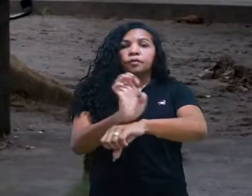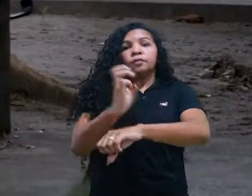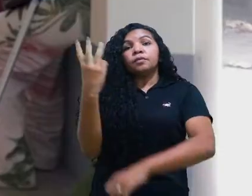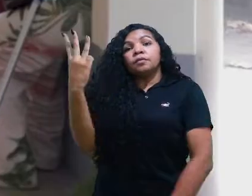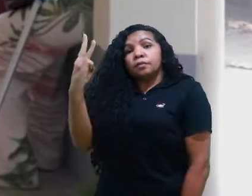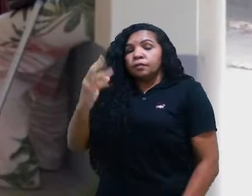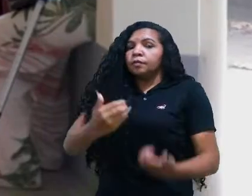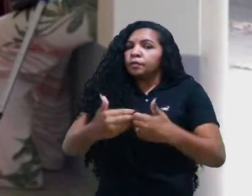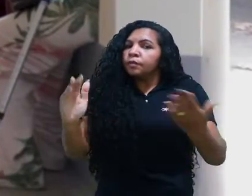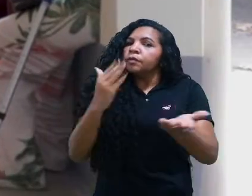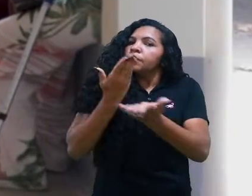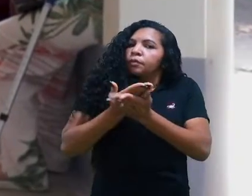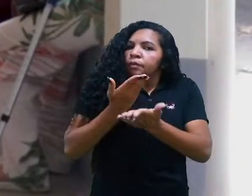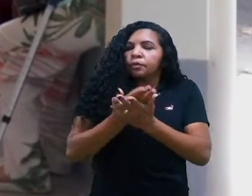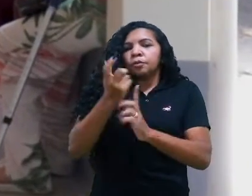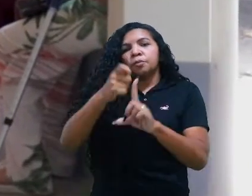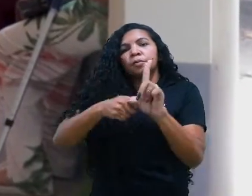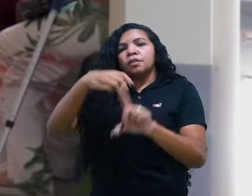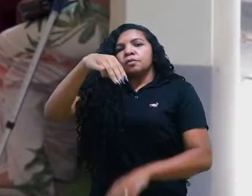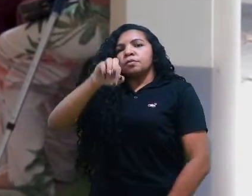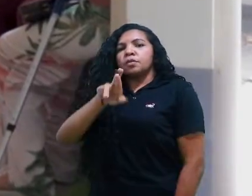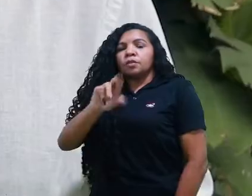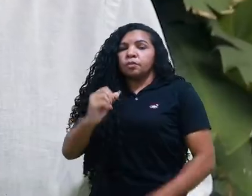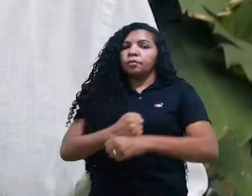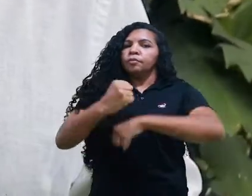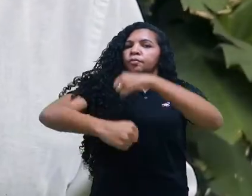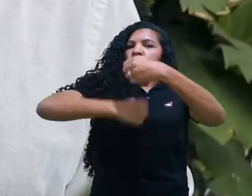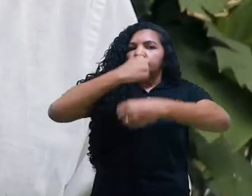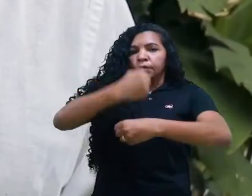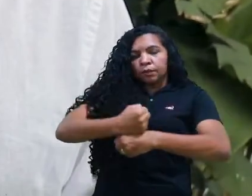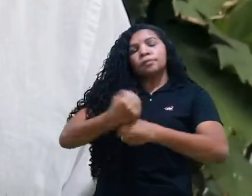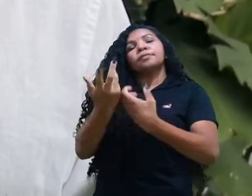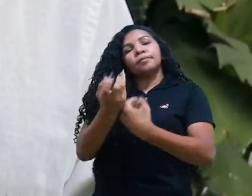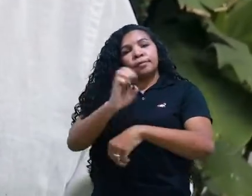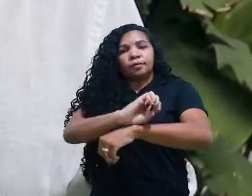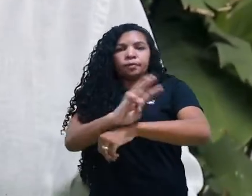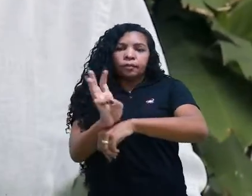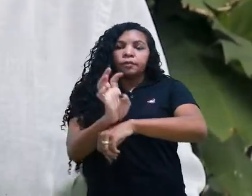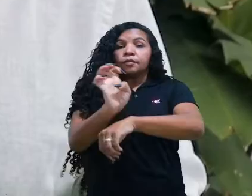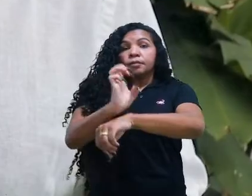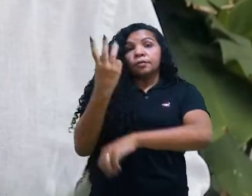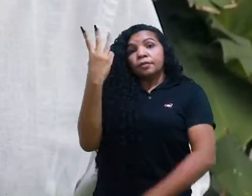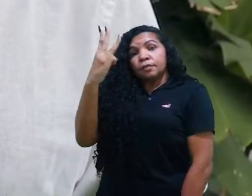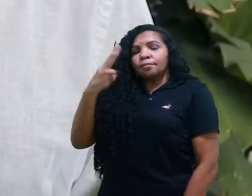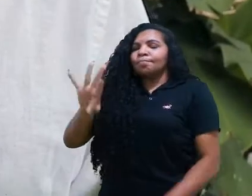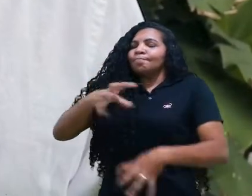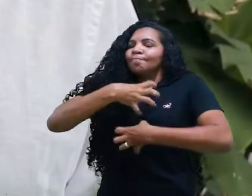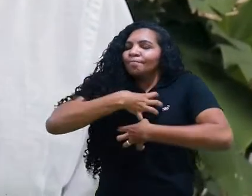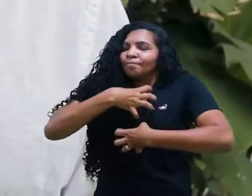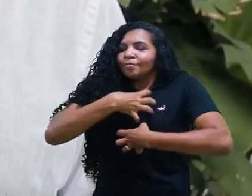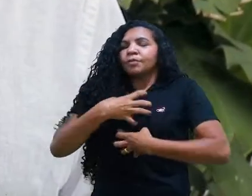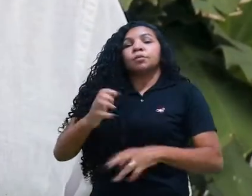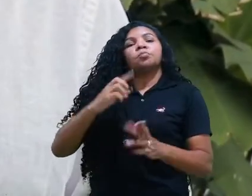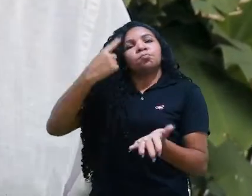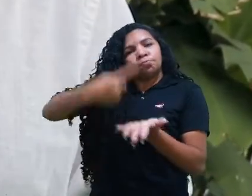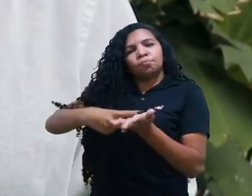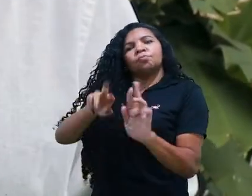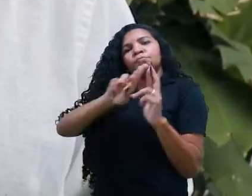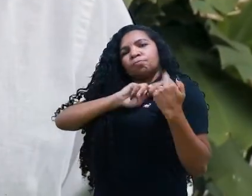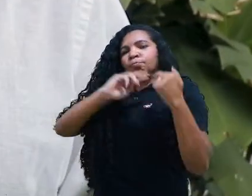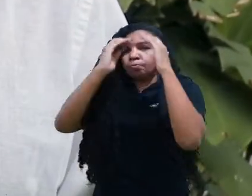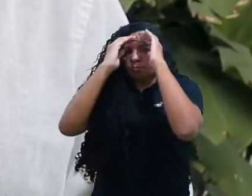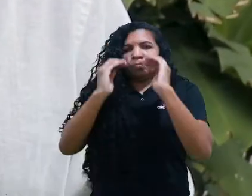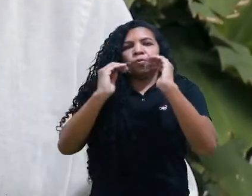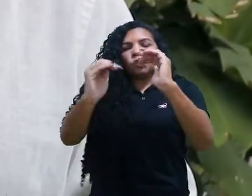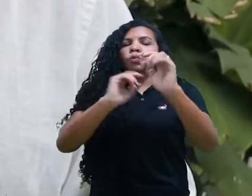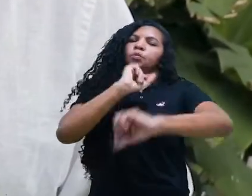Universidade Estadual do Maranhão iniciarão as suas aulas em março do ano que vem. A Universidade Estadual do Maranhão sente-se